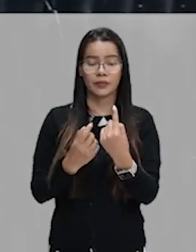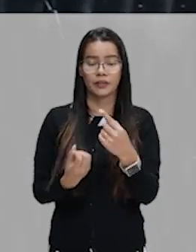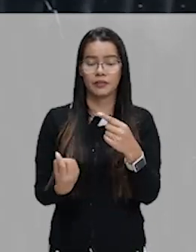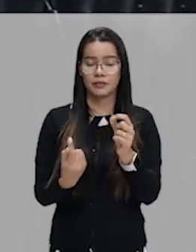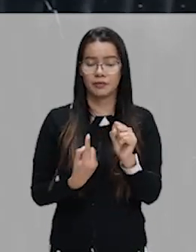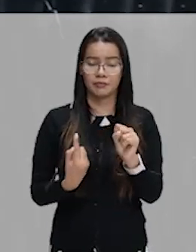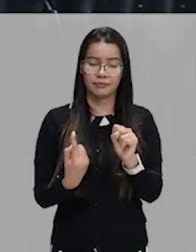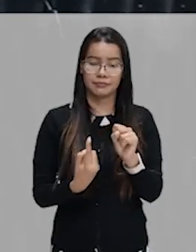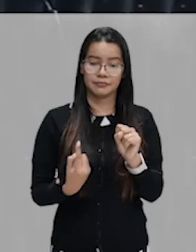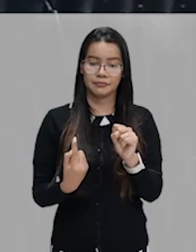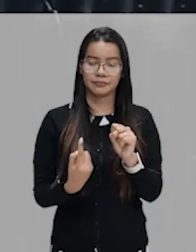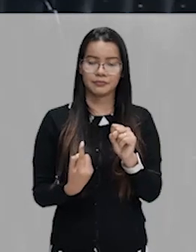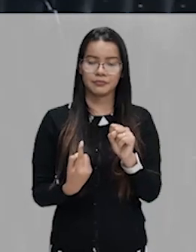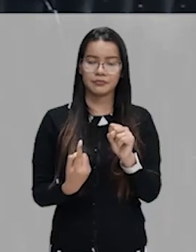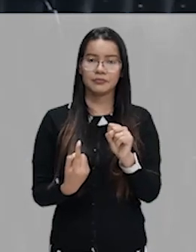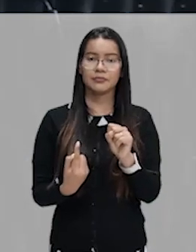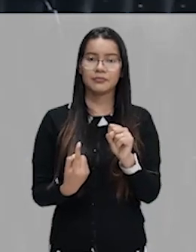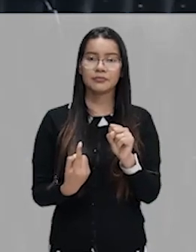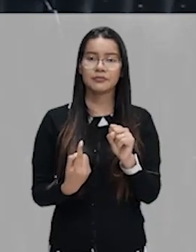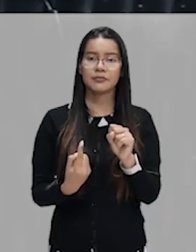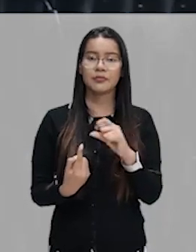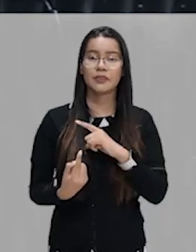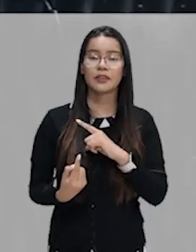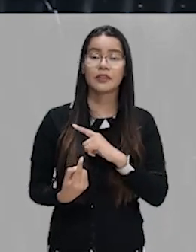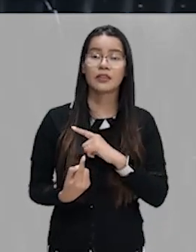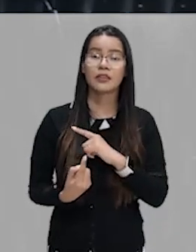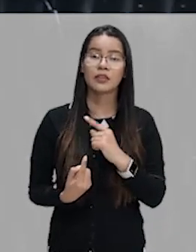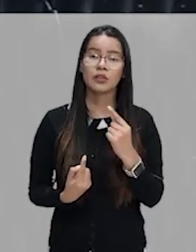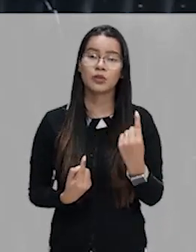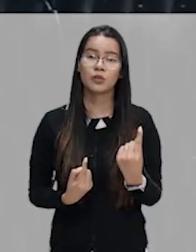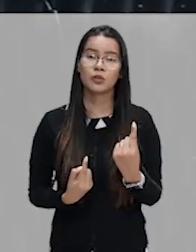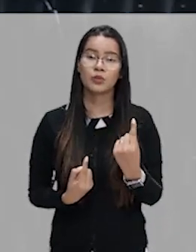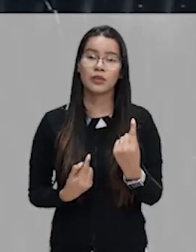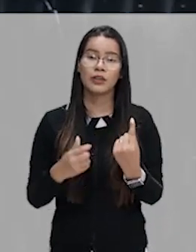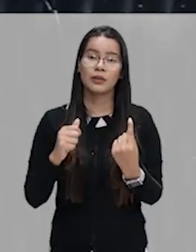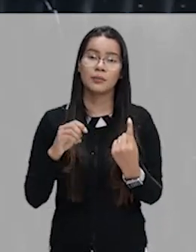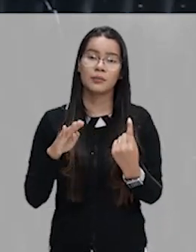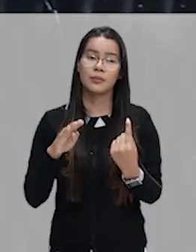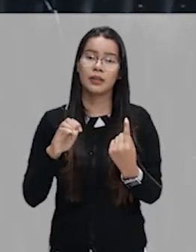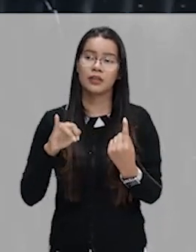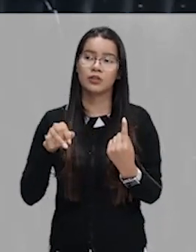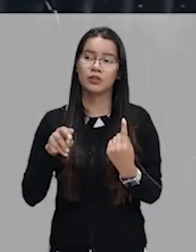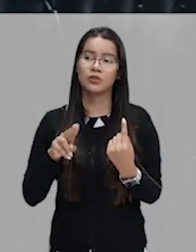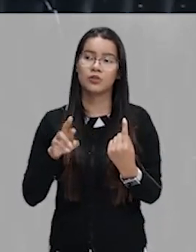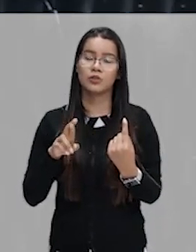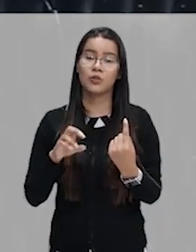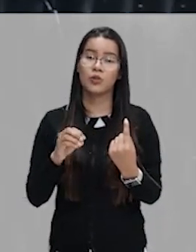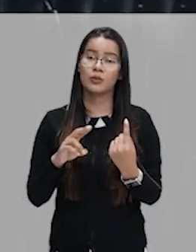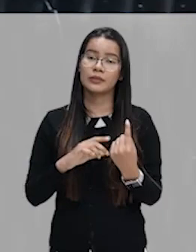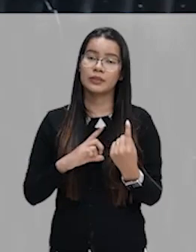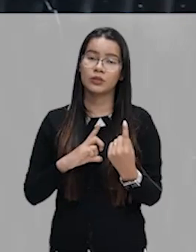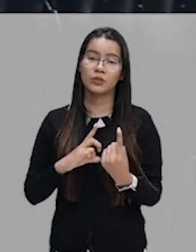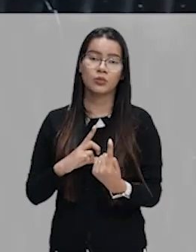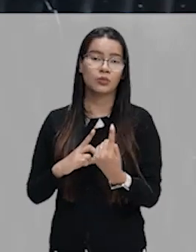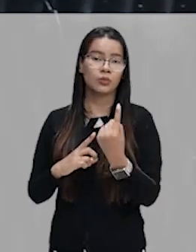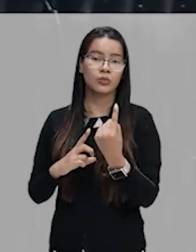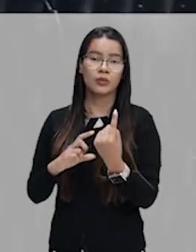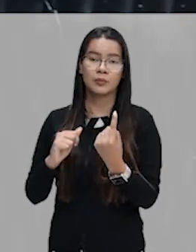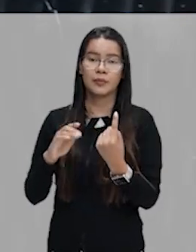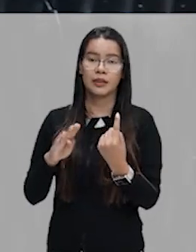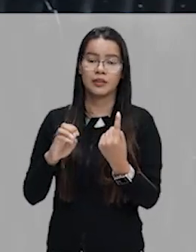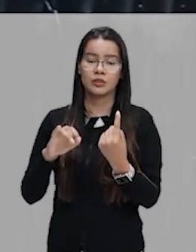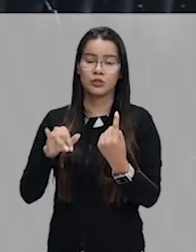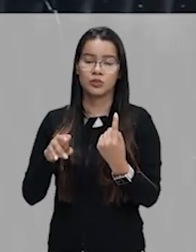singular. There is a lamp. Existe um abajur, ou há um abajur. There